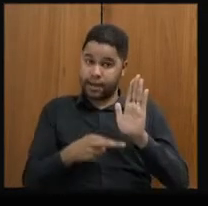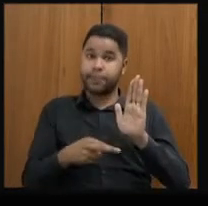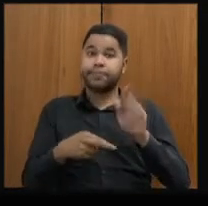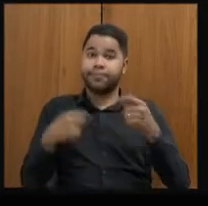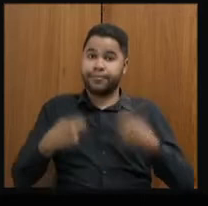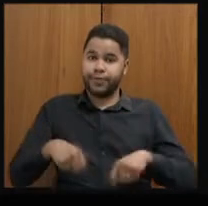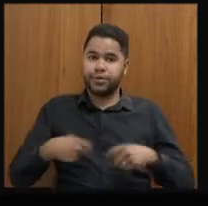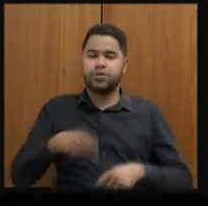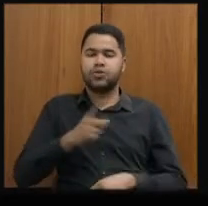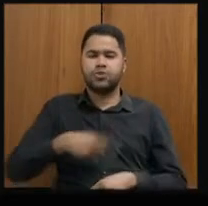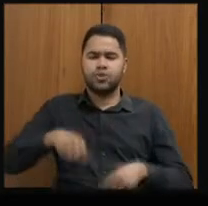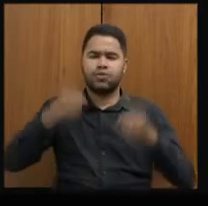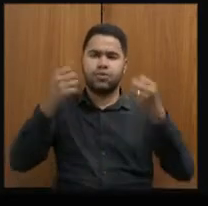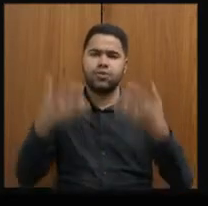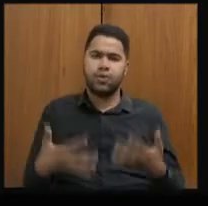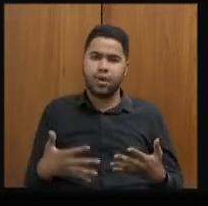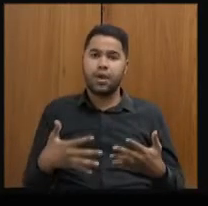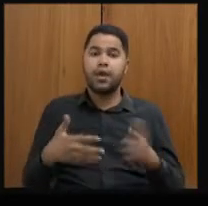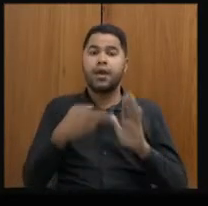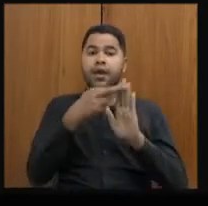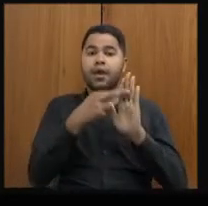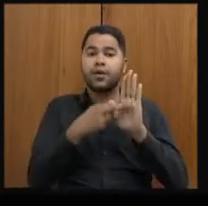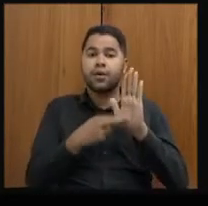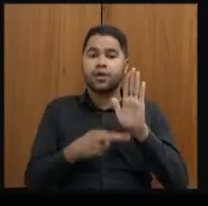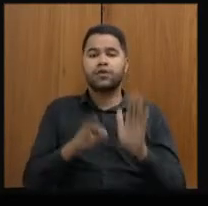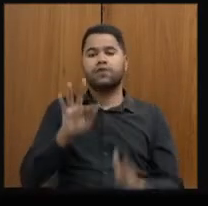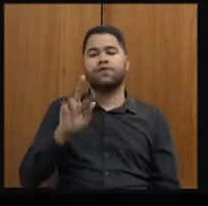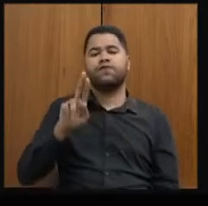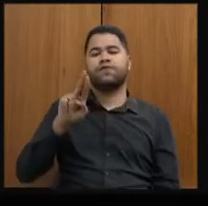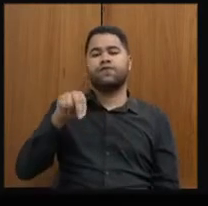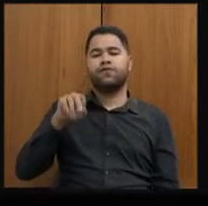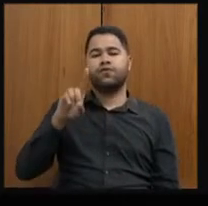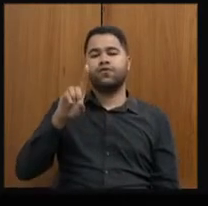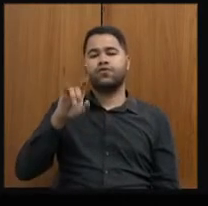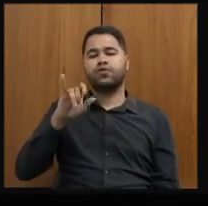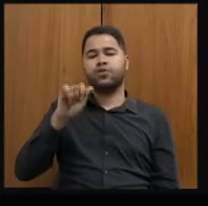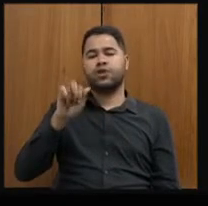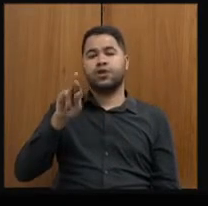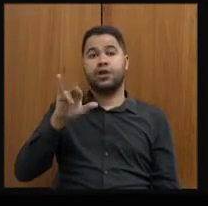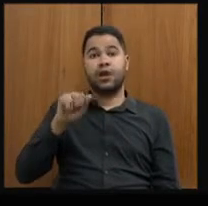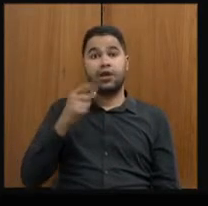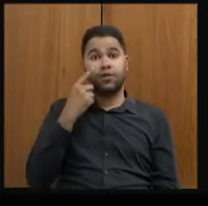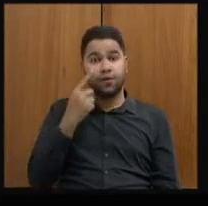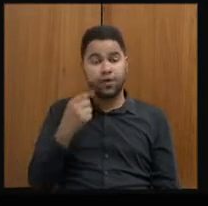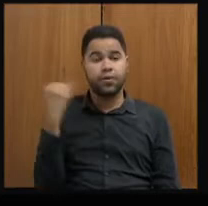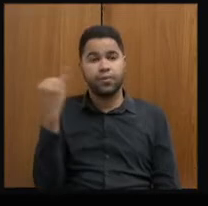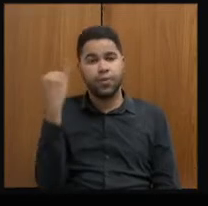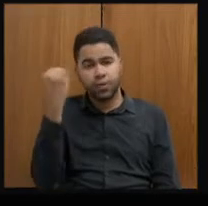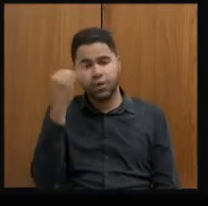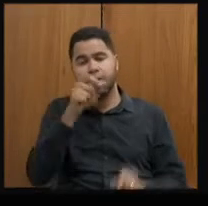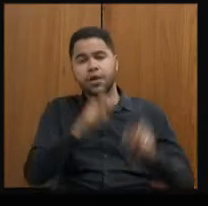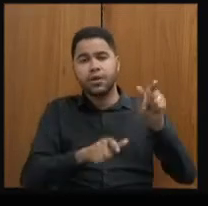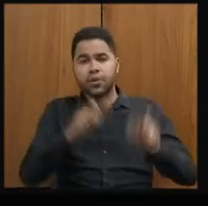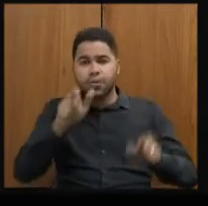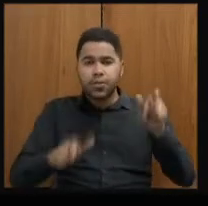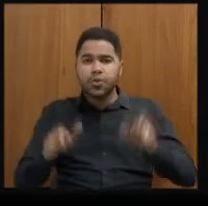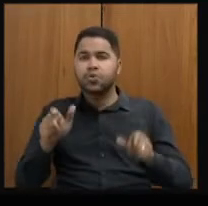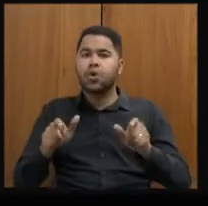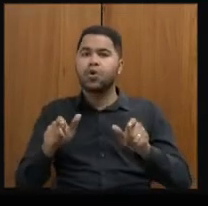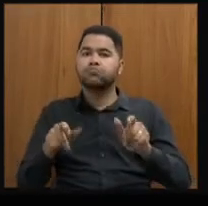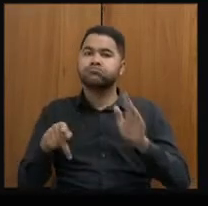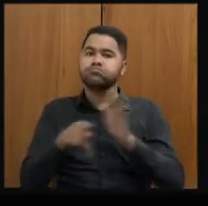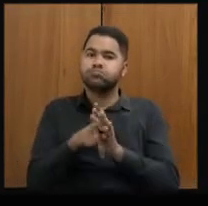nós vamos falar de realização fundiária aqui e cês vão ver importância que é isso hoje para que essas pessoas têm o título